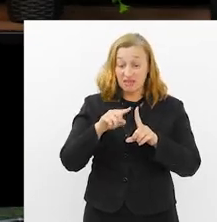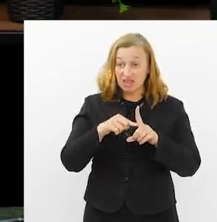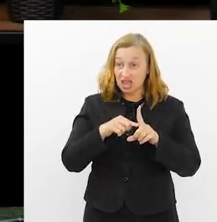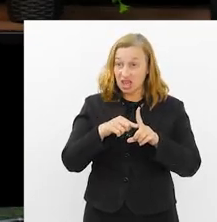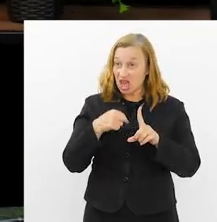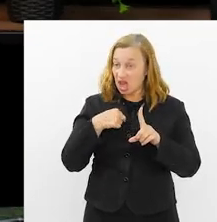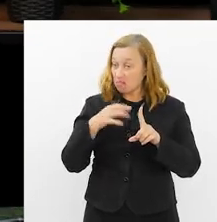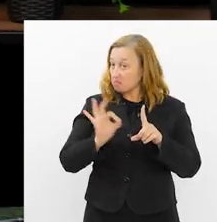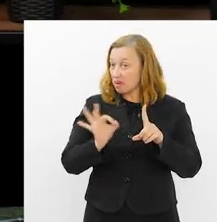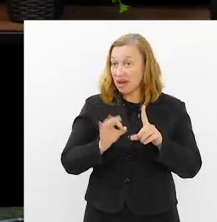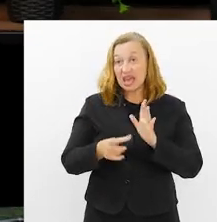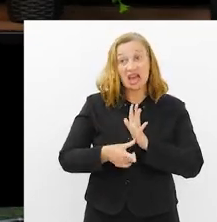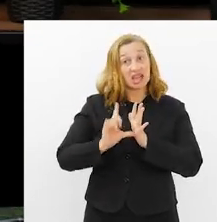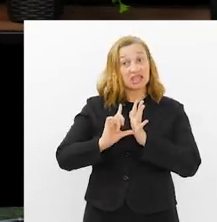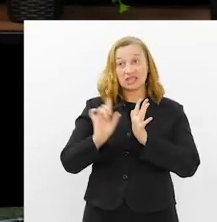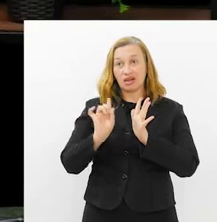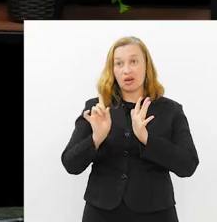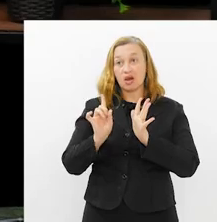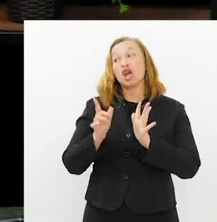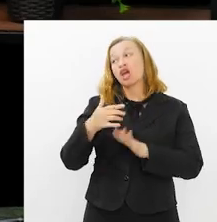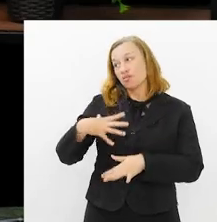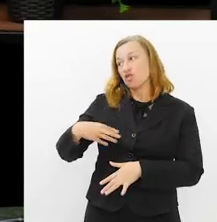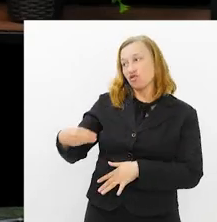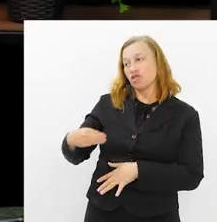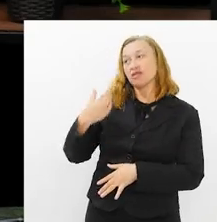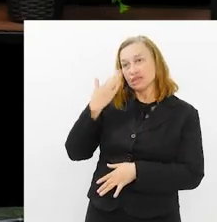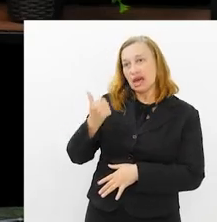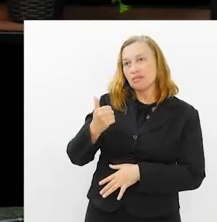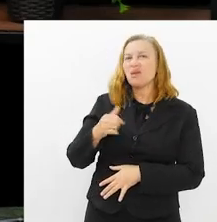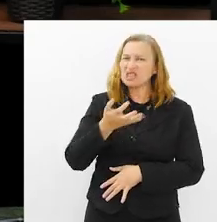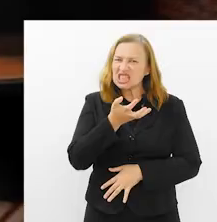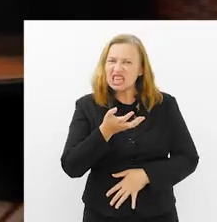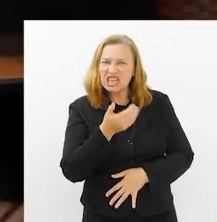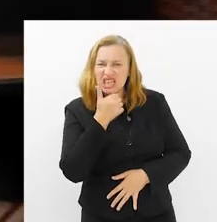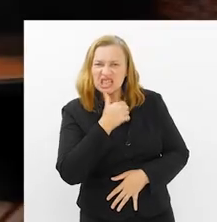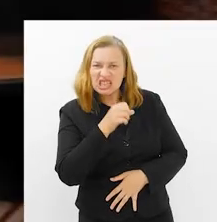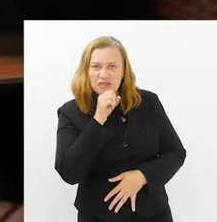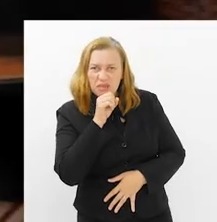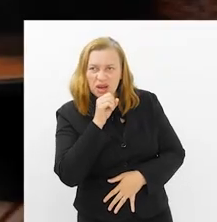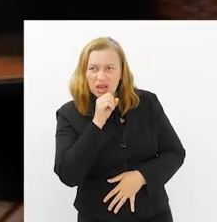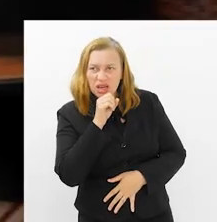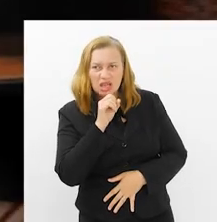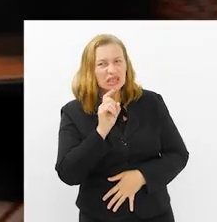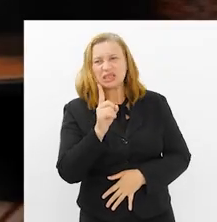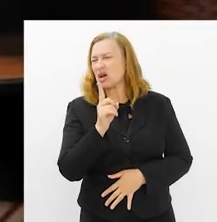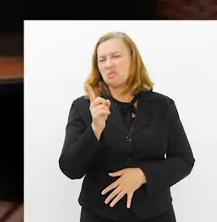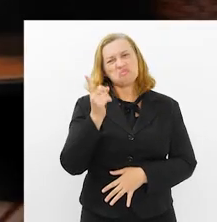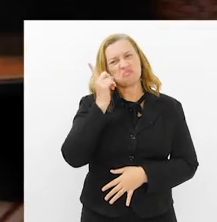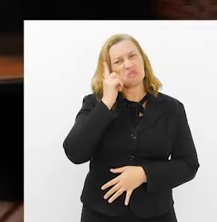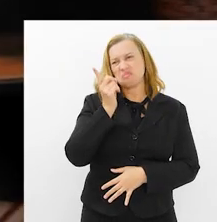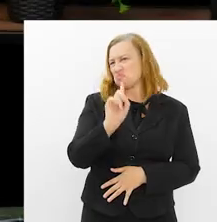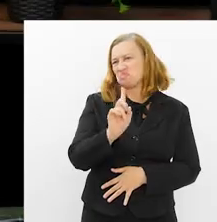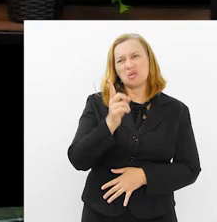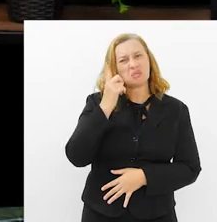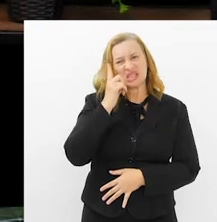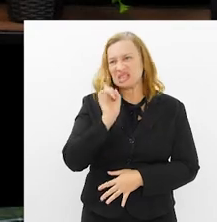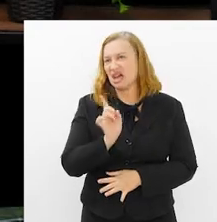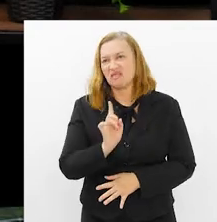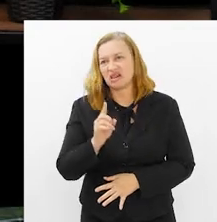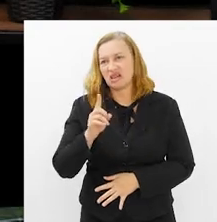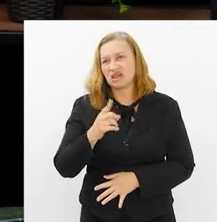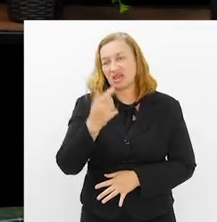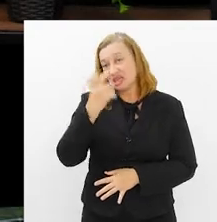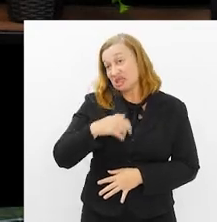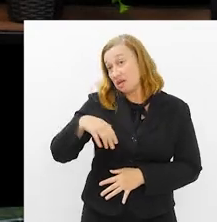foi planejada. E os meus filhos sabem. Mas você queria ser mãe ou pensava não? Não pensava nem que sim, nisso nem no